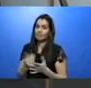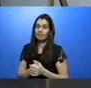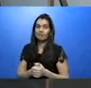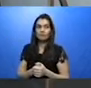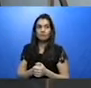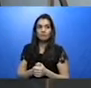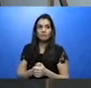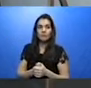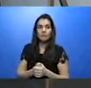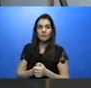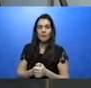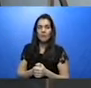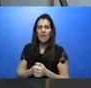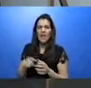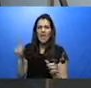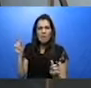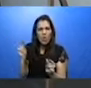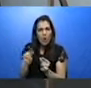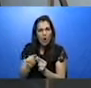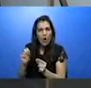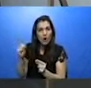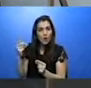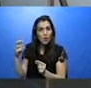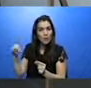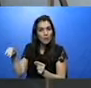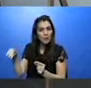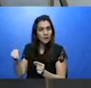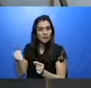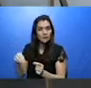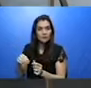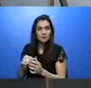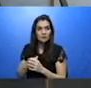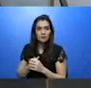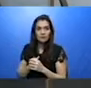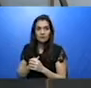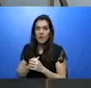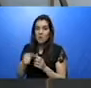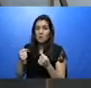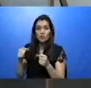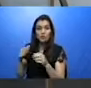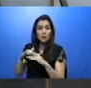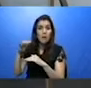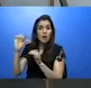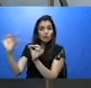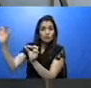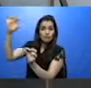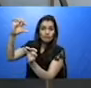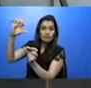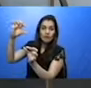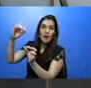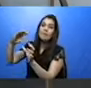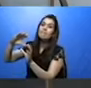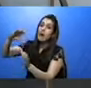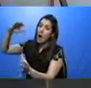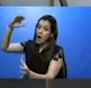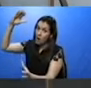é menor do que 1 metro? Olha, se aqui tem 1 metro e ainda precisei de outro pedacinho, significa que